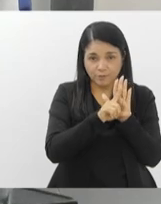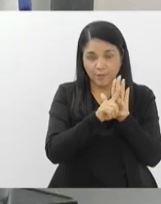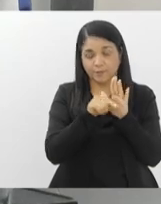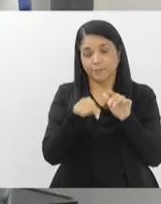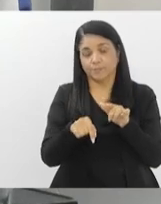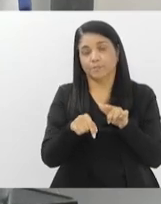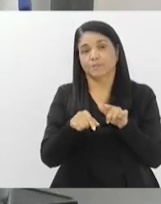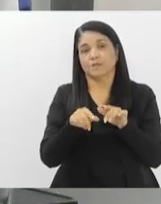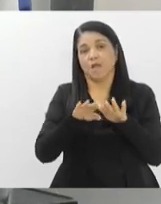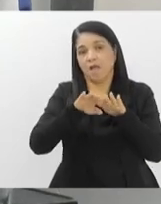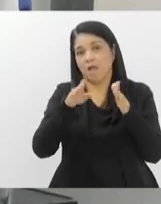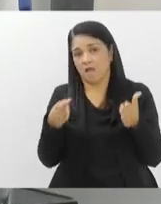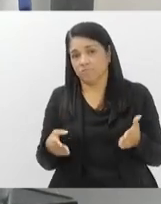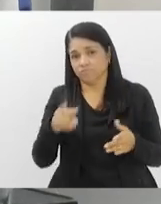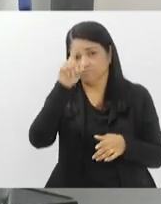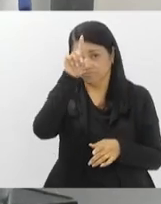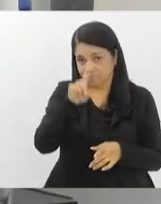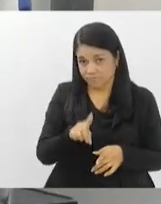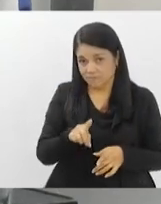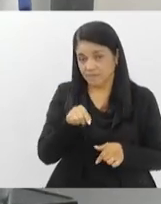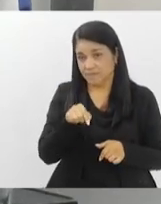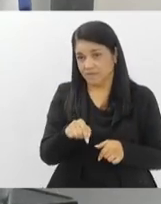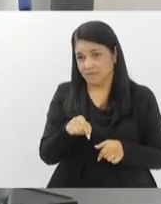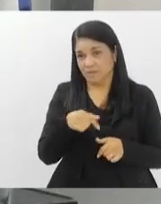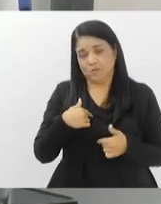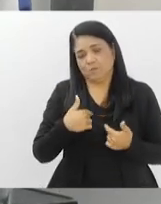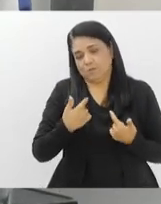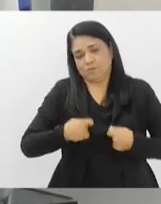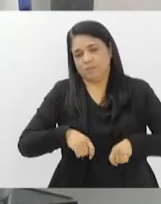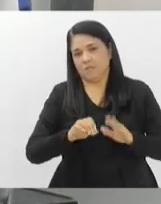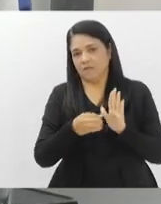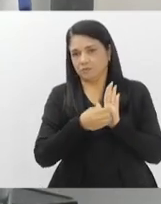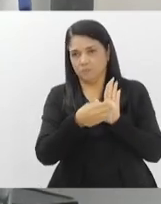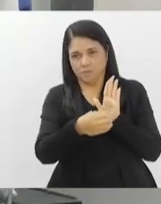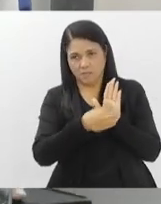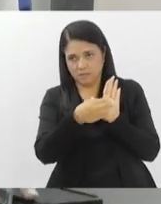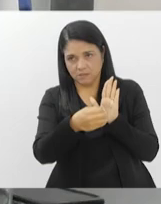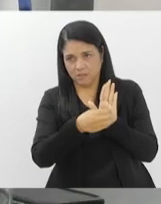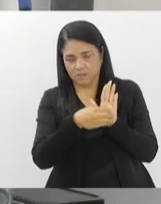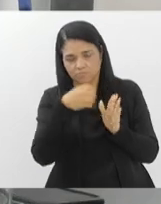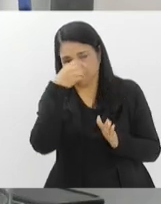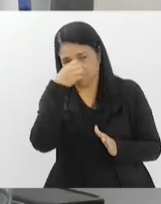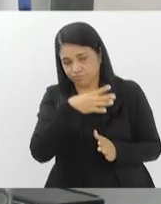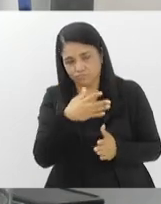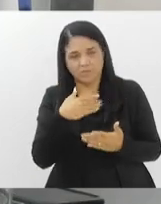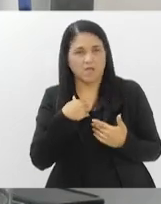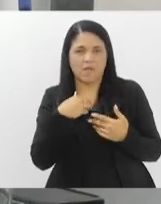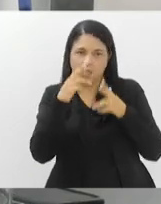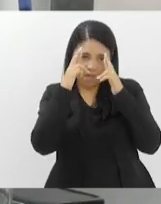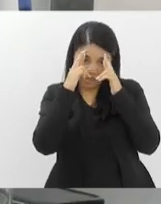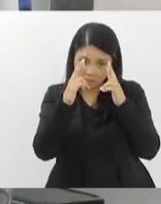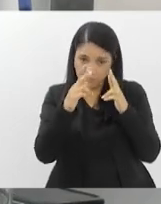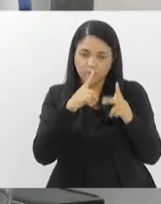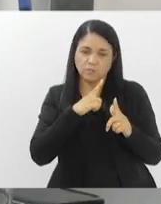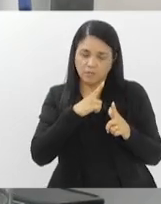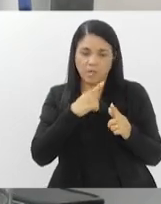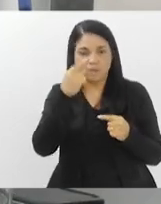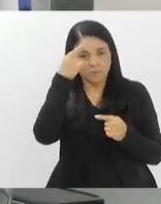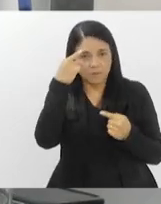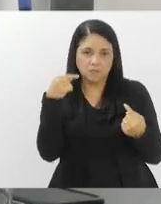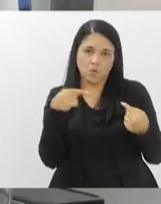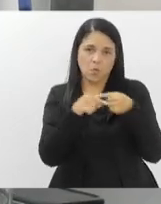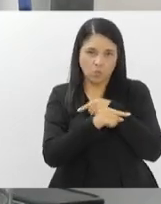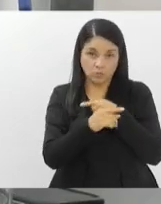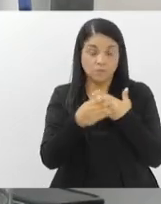mesa, ele não precisava de parecer, o que é uma estupidez, sim, com todo o carinho e respeito a quem pense o contrário. Mas a CCJ tem